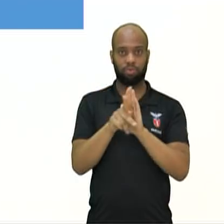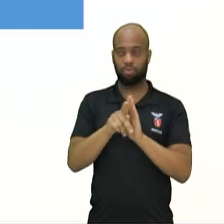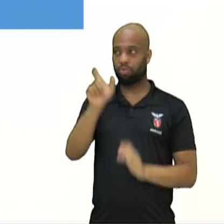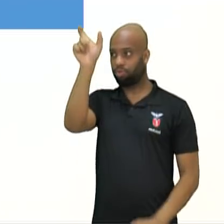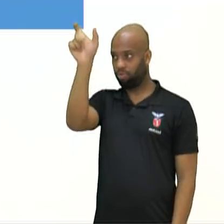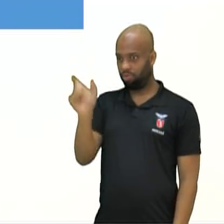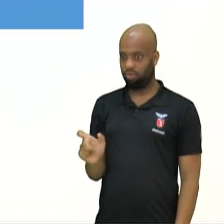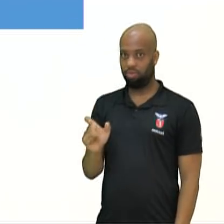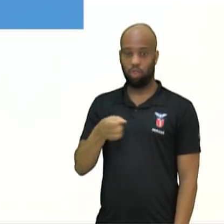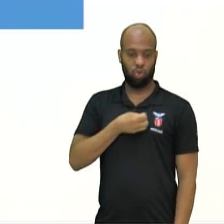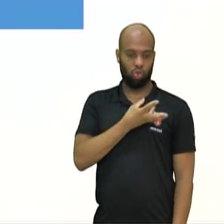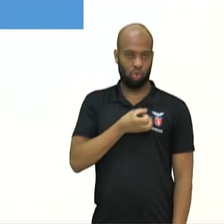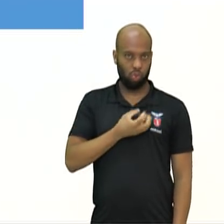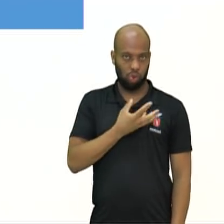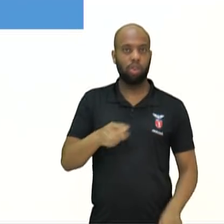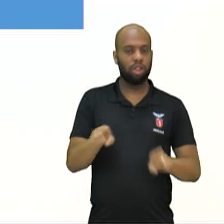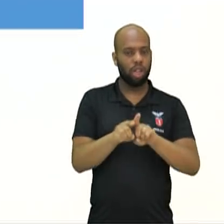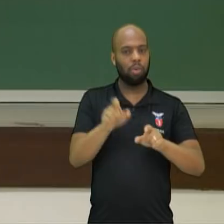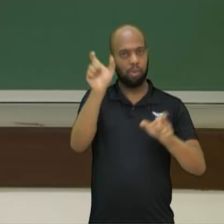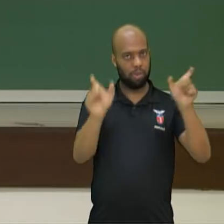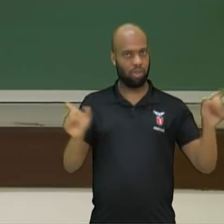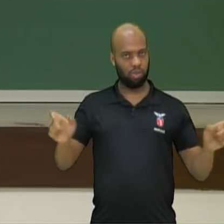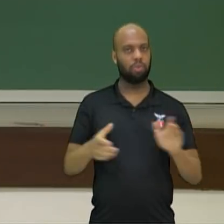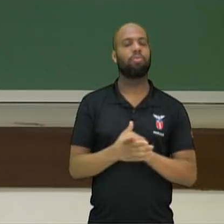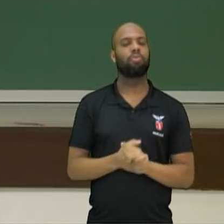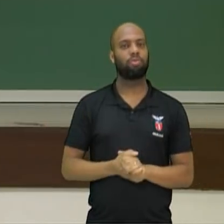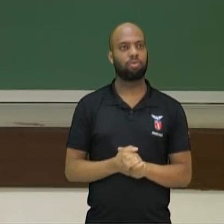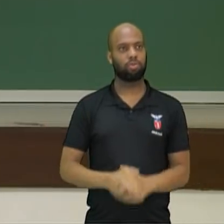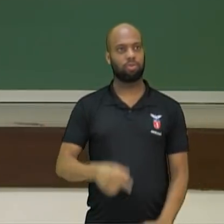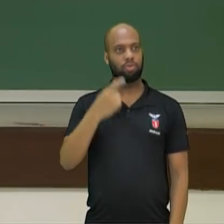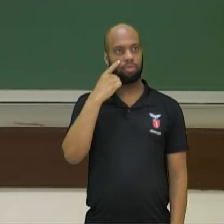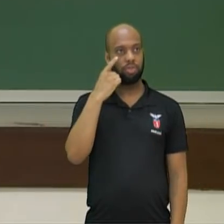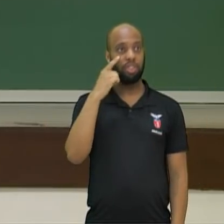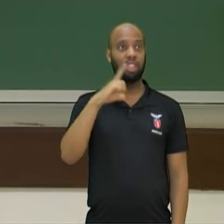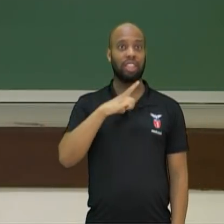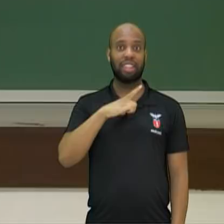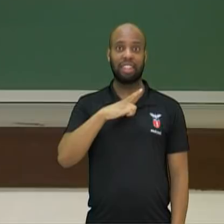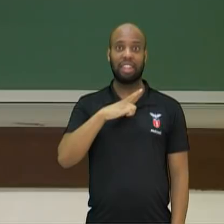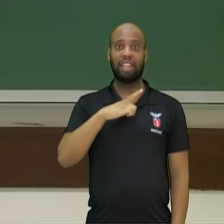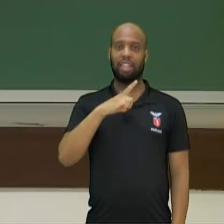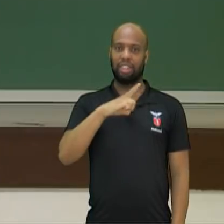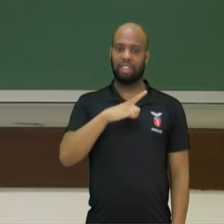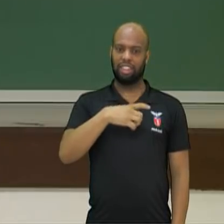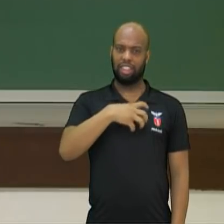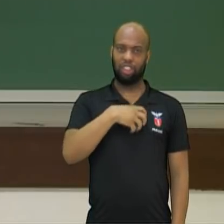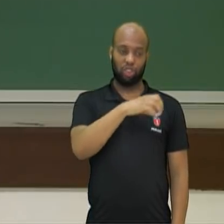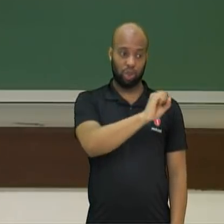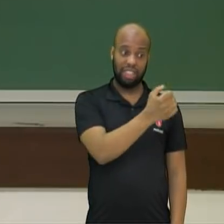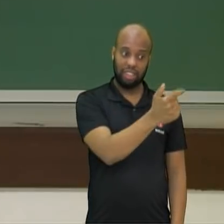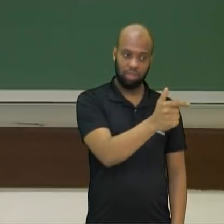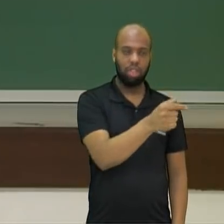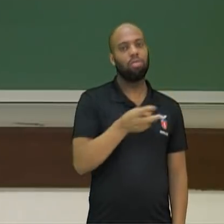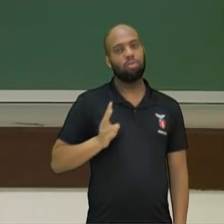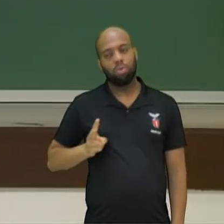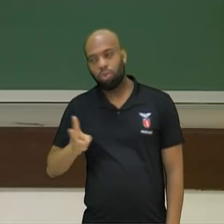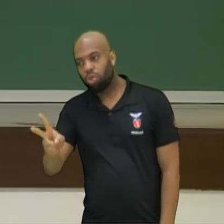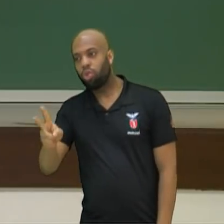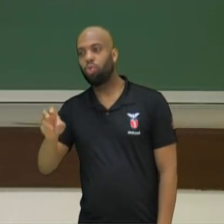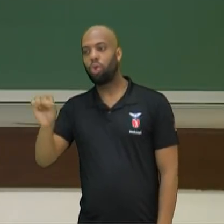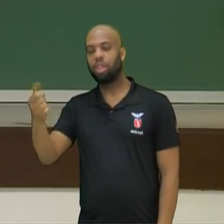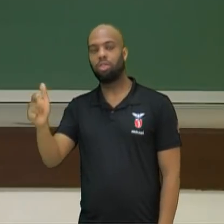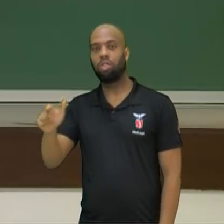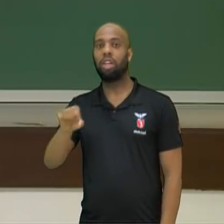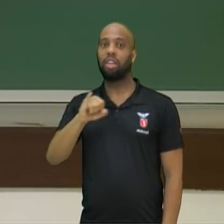sujeitos em número e pessoa. Então veja ali, está no singular, mantém-se no singular. Está no plural, vai